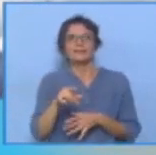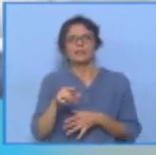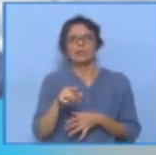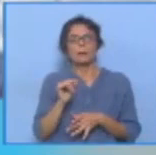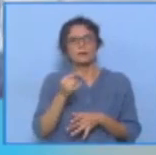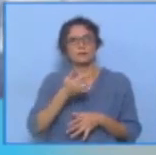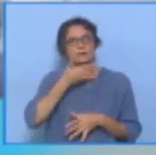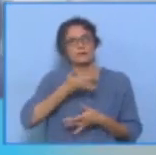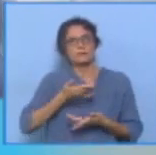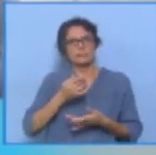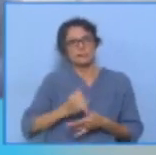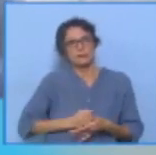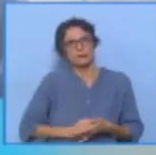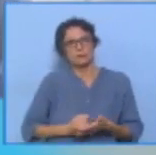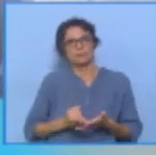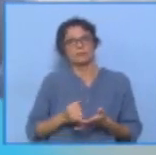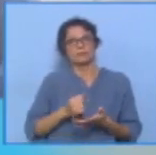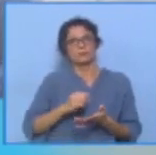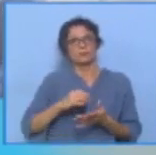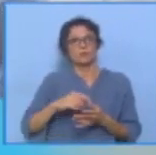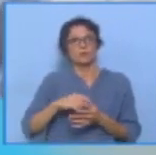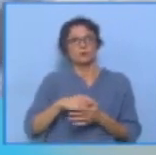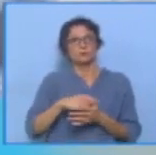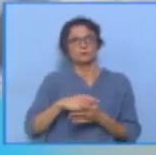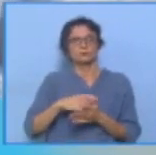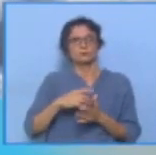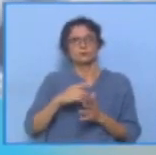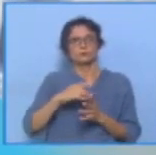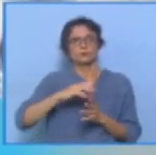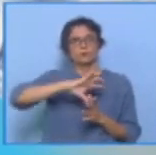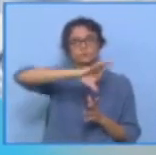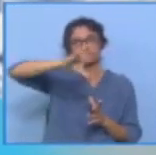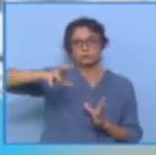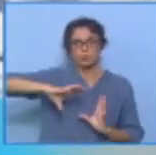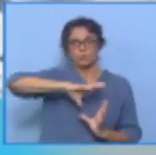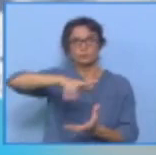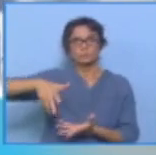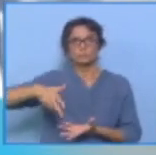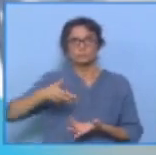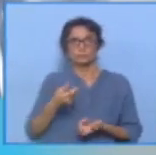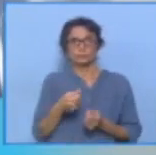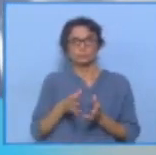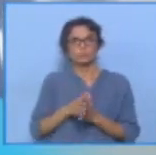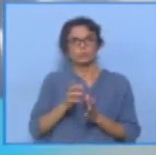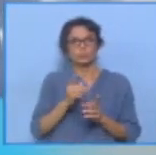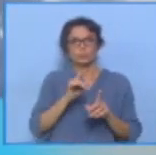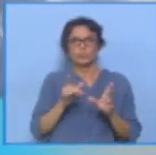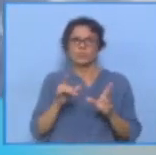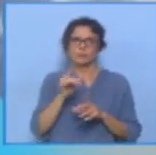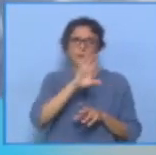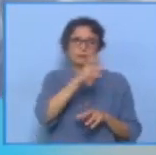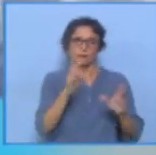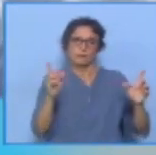nos 5 continentes sobretudo em territórios onde são minoria e onde o ser católico é muito diferente do ser católico num país